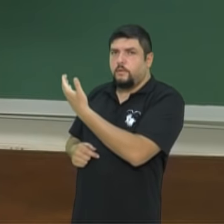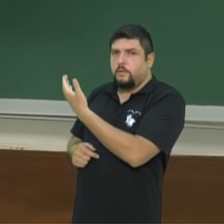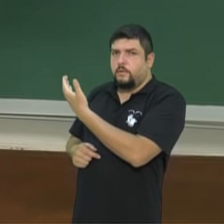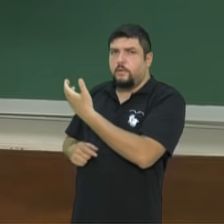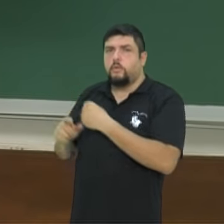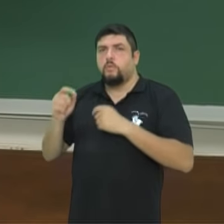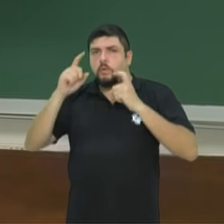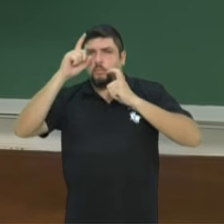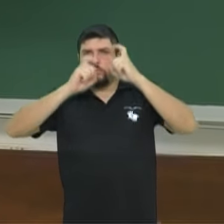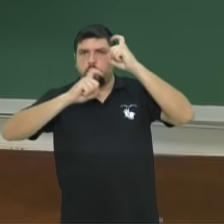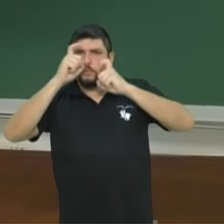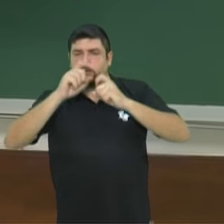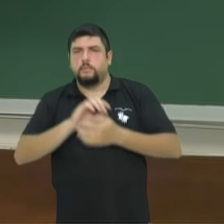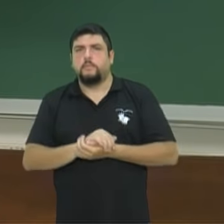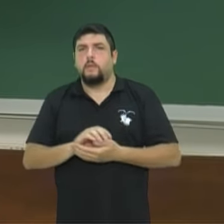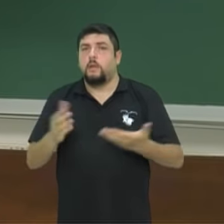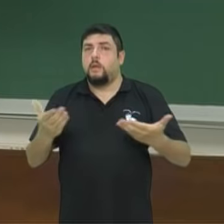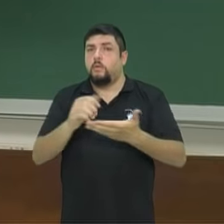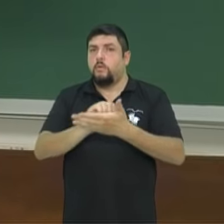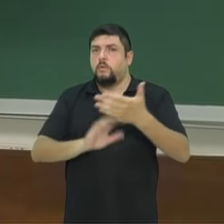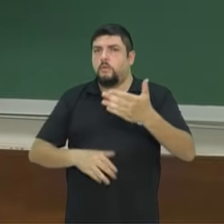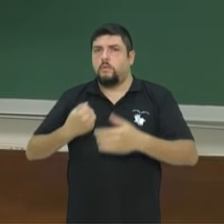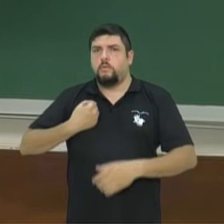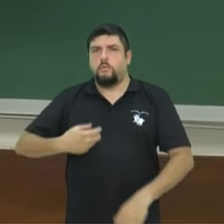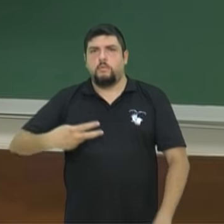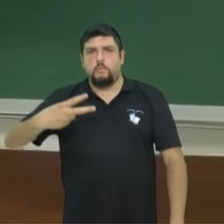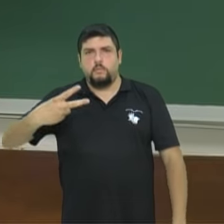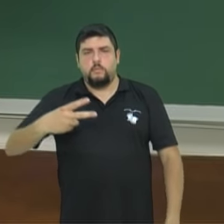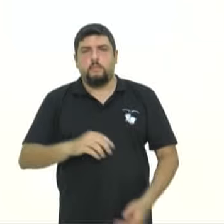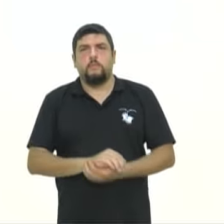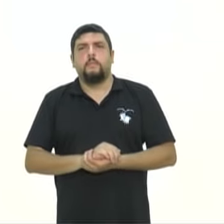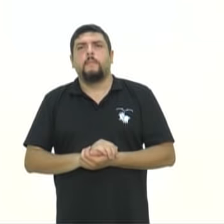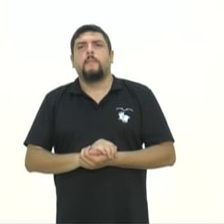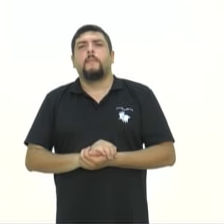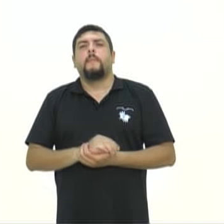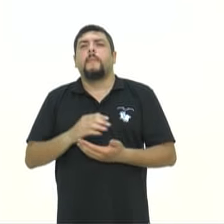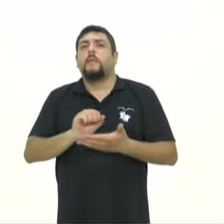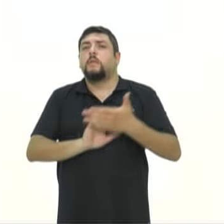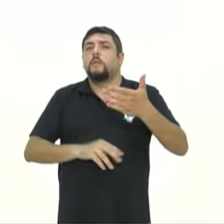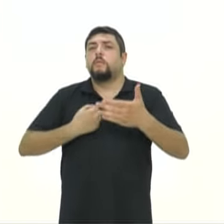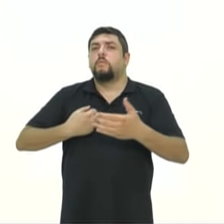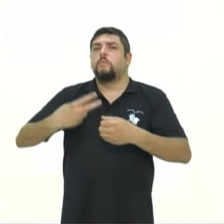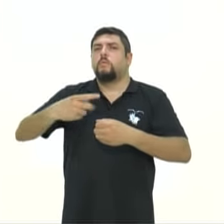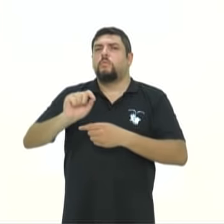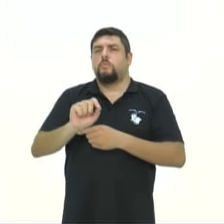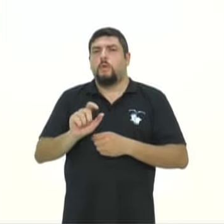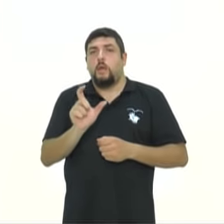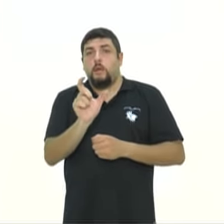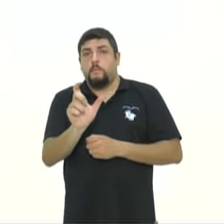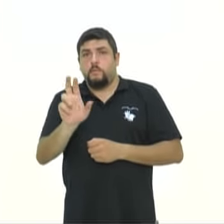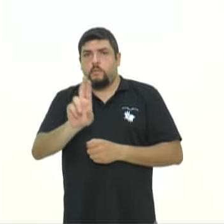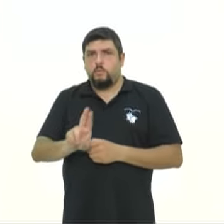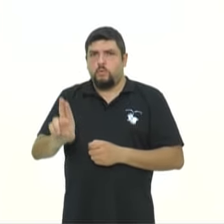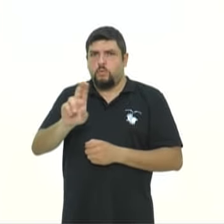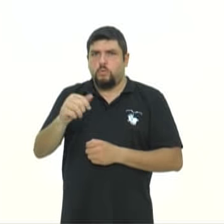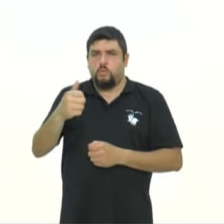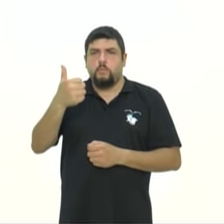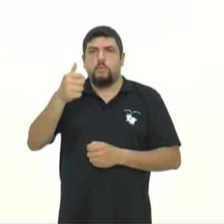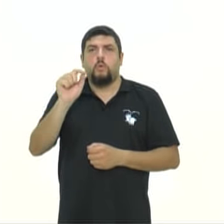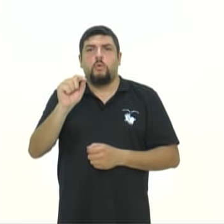tirinhas. E o exercício 2 agora, então. O que o exercício 2 solicita? Porque a palavra utilizada no primeiro quadrinho